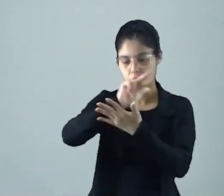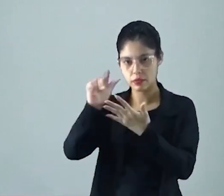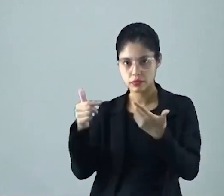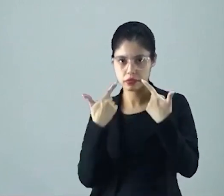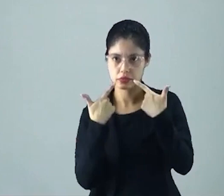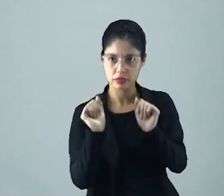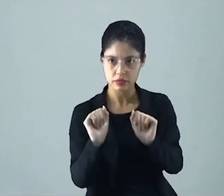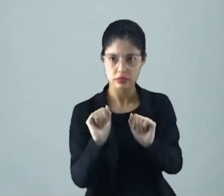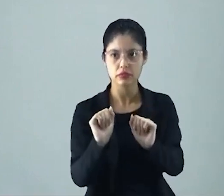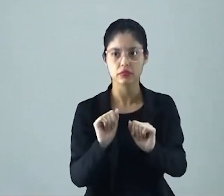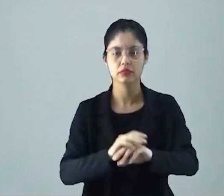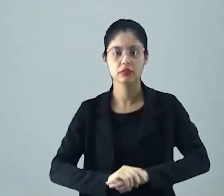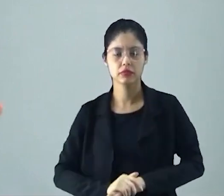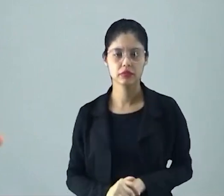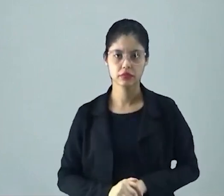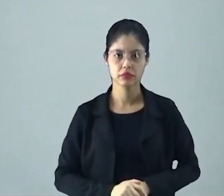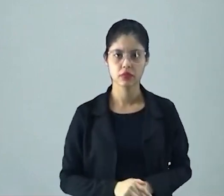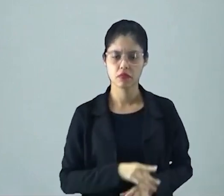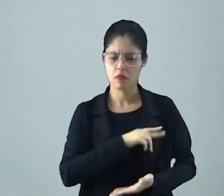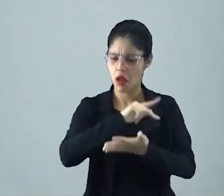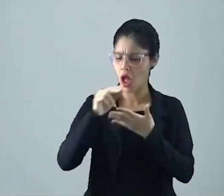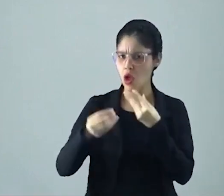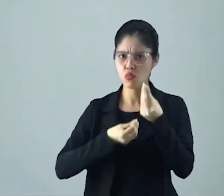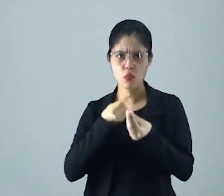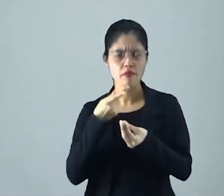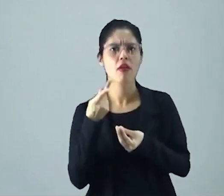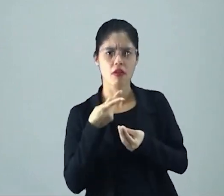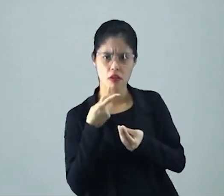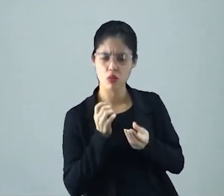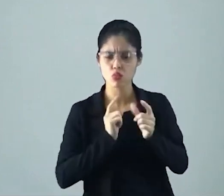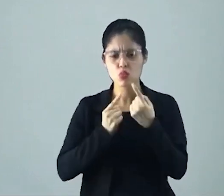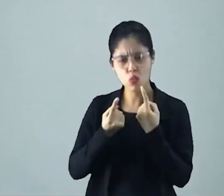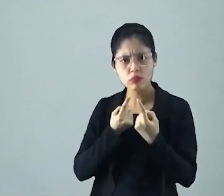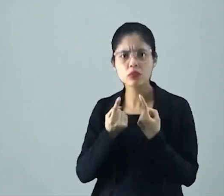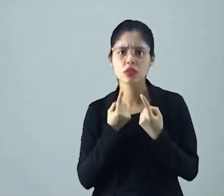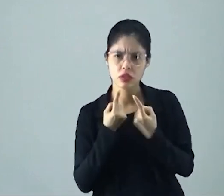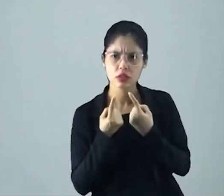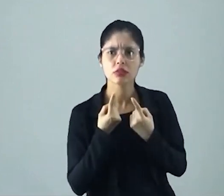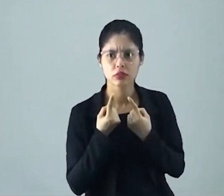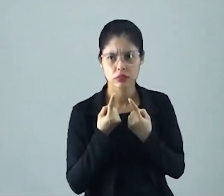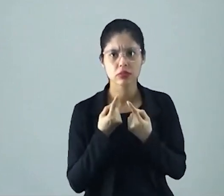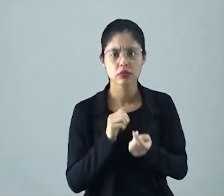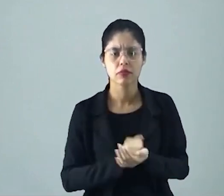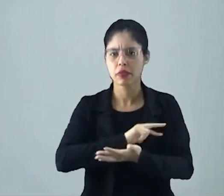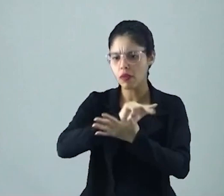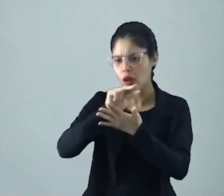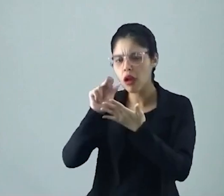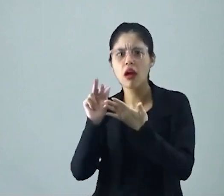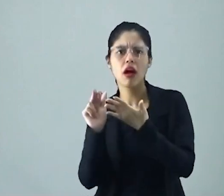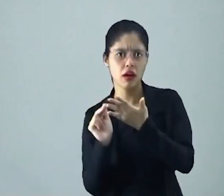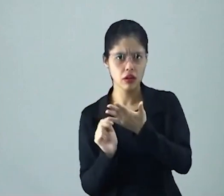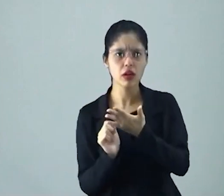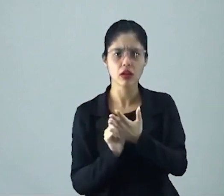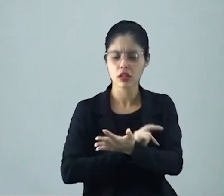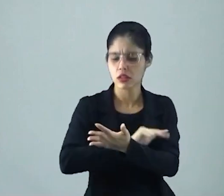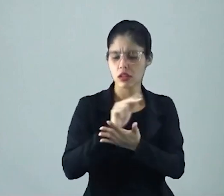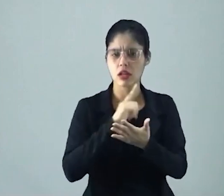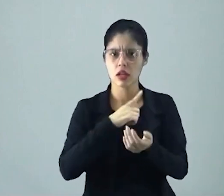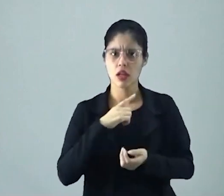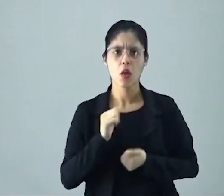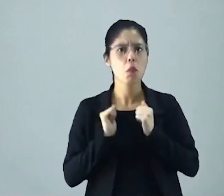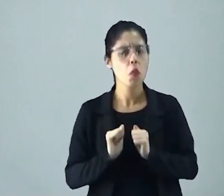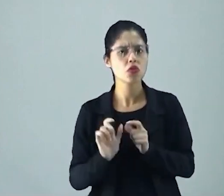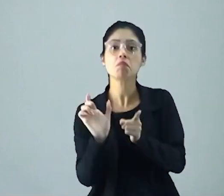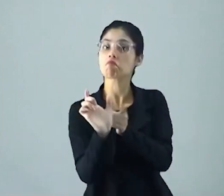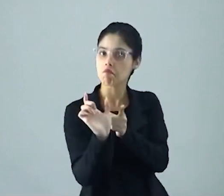variação, né? Variedades de falar, variedades de se comunicar, né? Variedades em diversas, pode